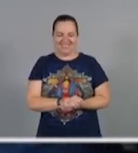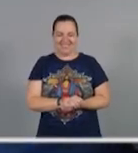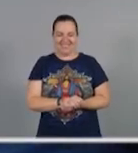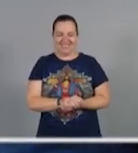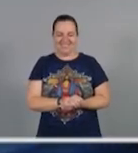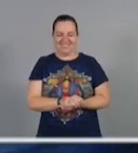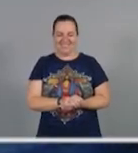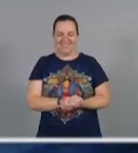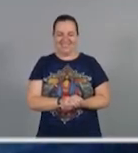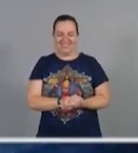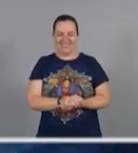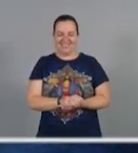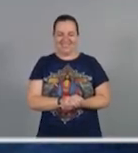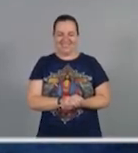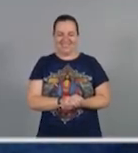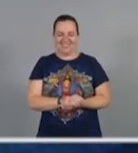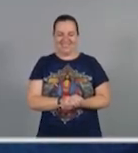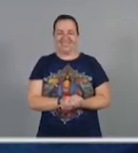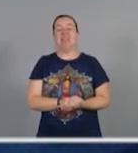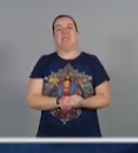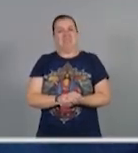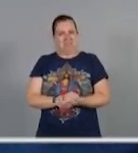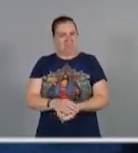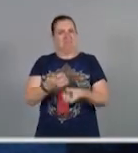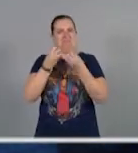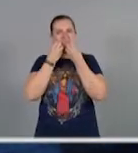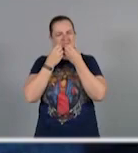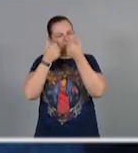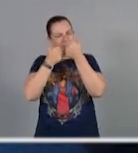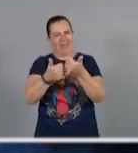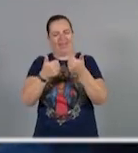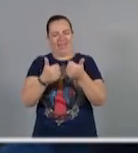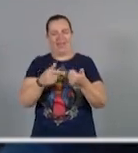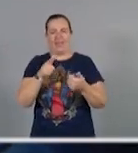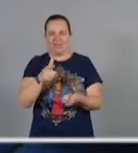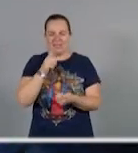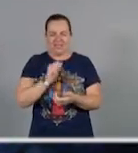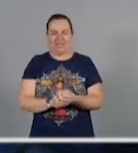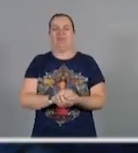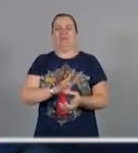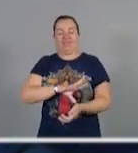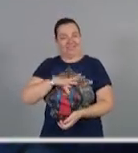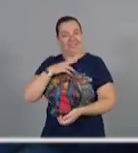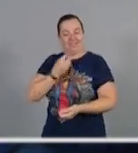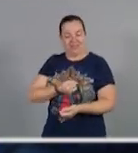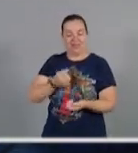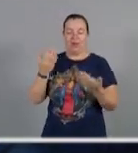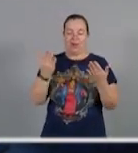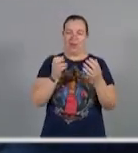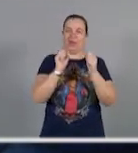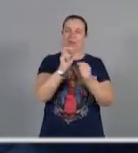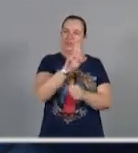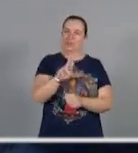Ótimo! Você se esforçou. Use o upgrade.